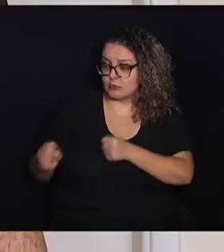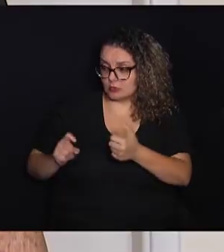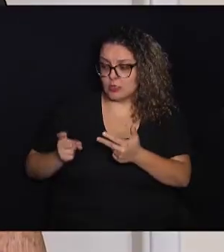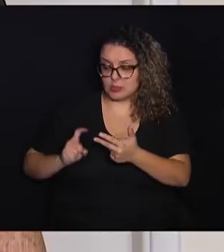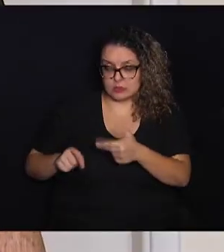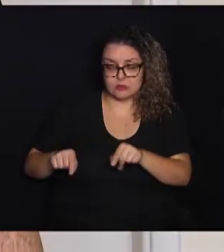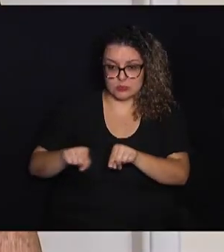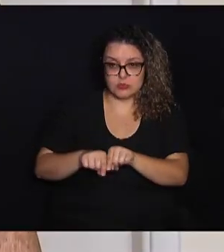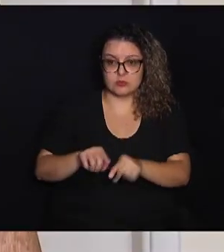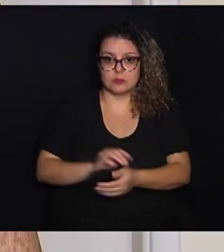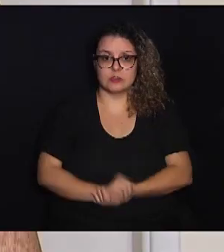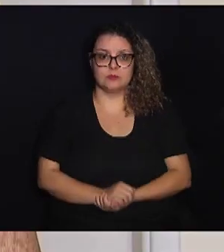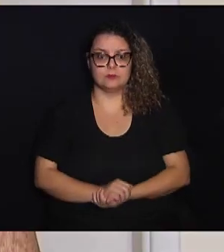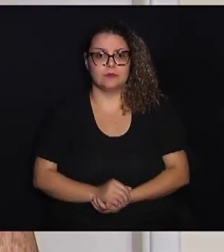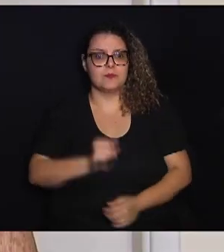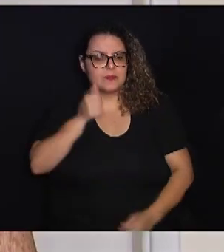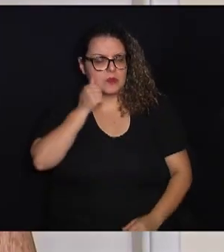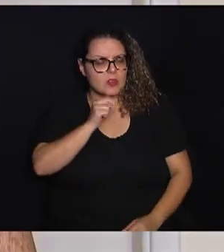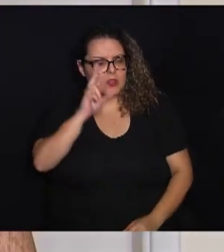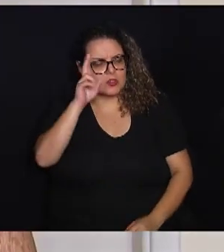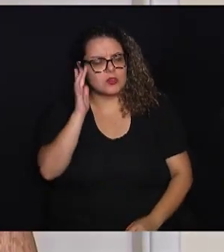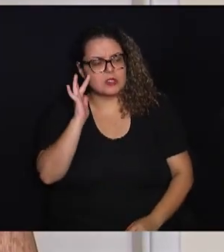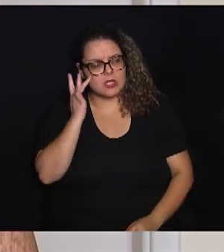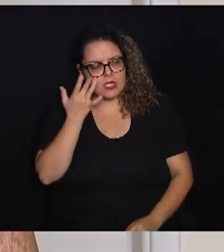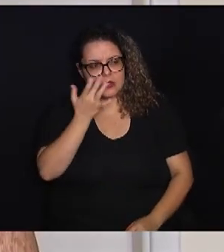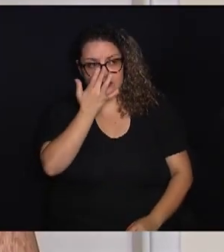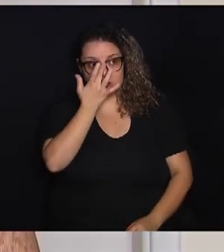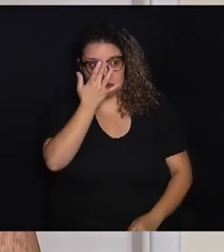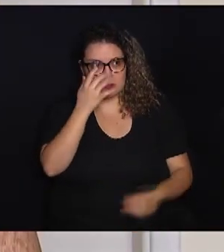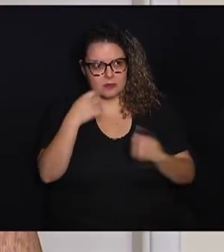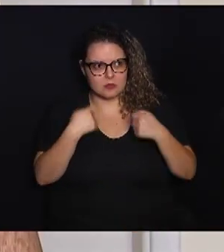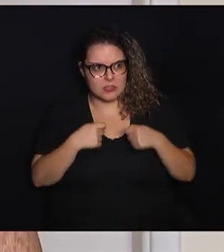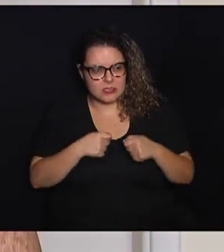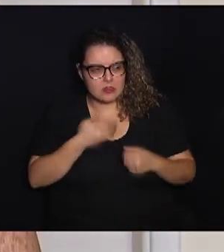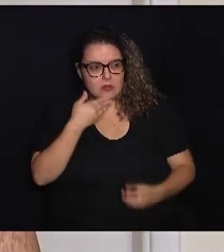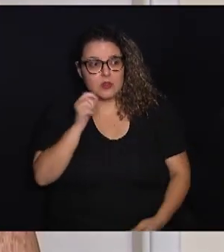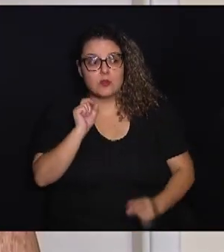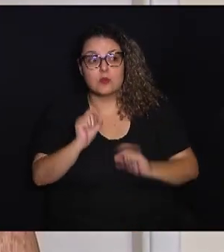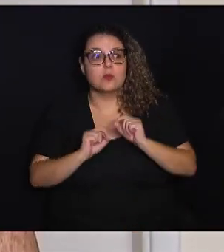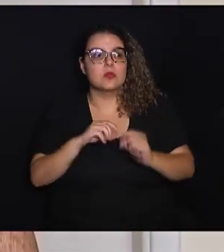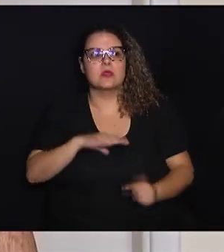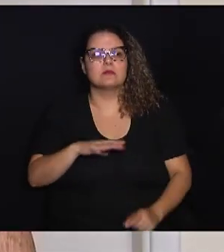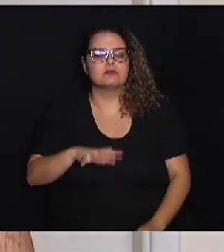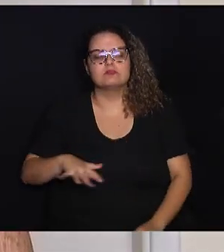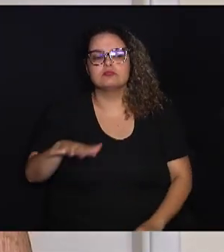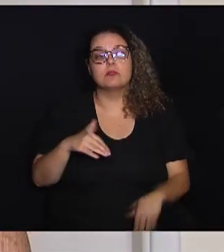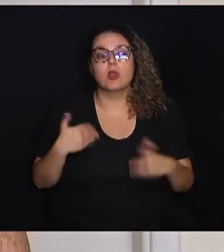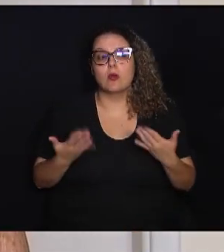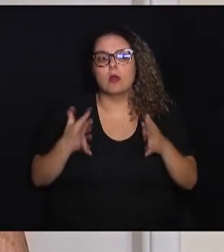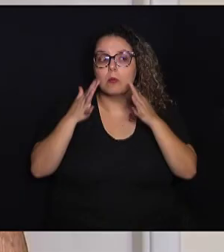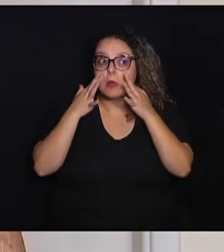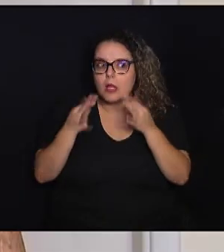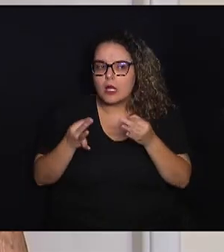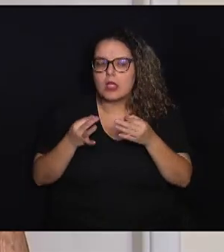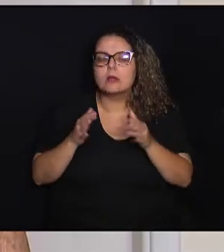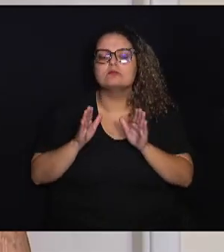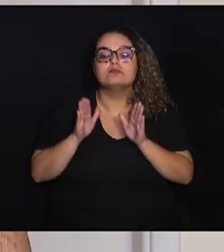executivo. E a senhora acha que precisa melhorar o que aqui no município? Qual área precisa de mais atenção?